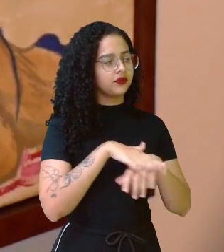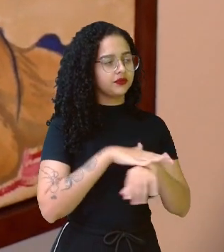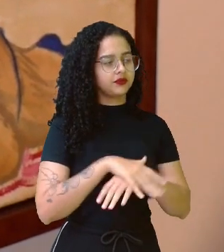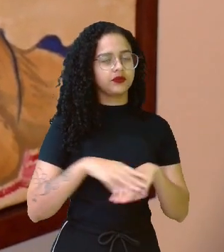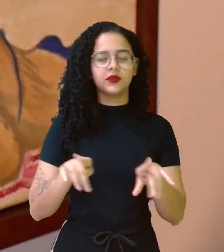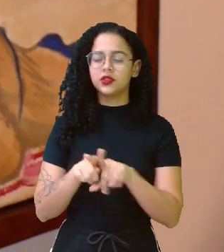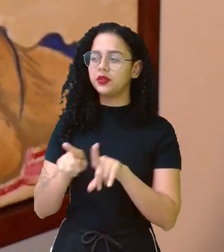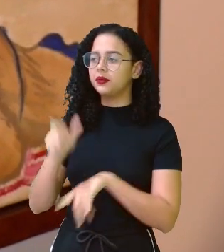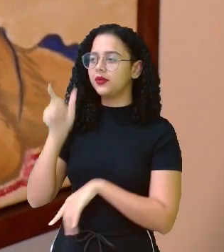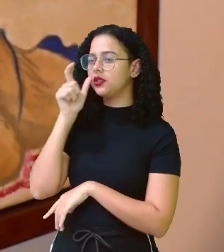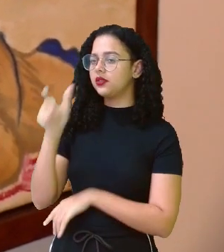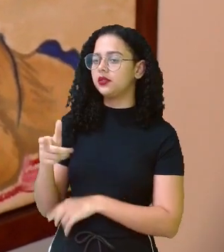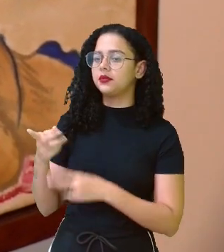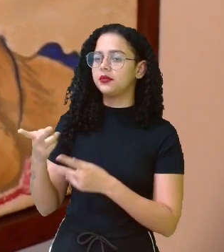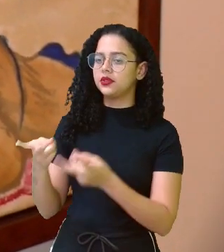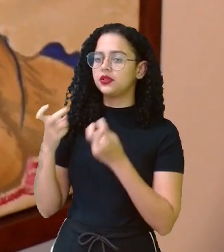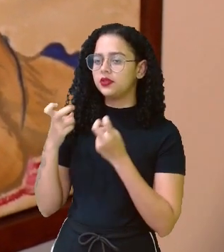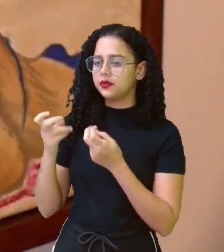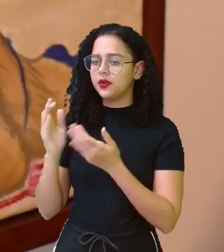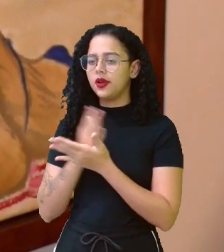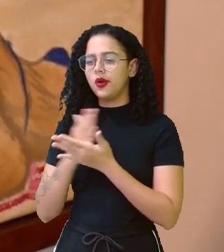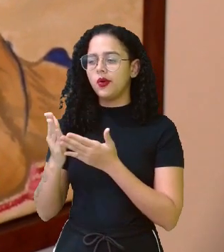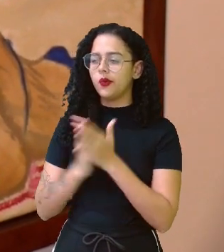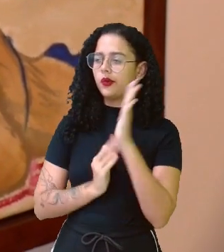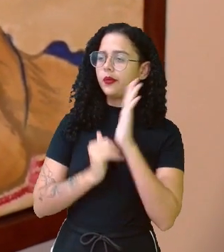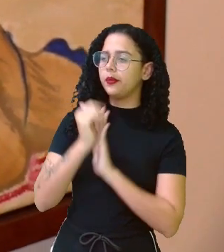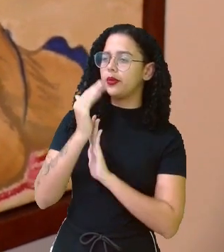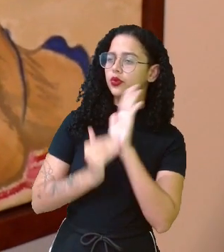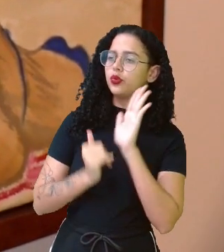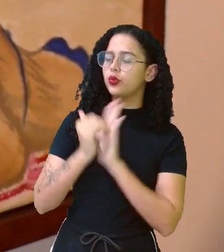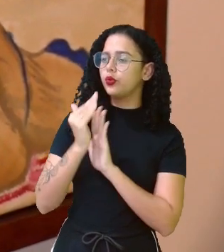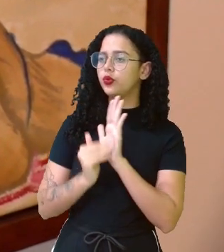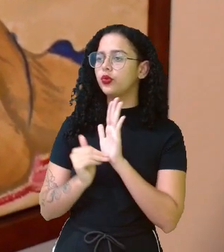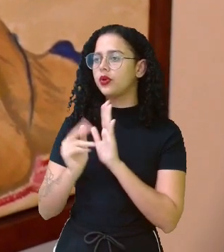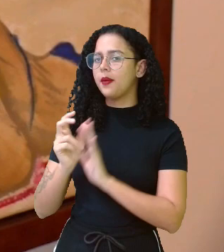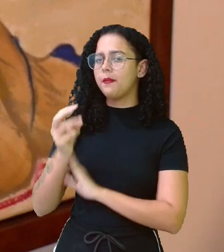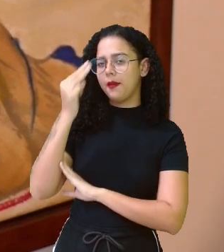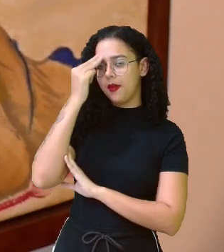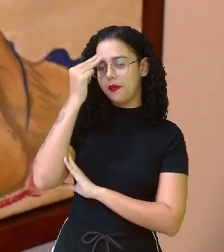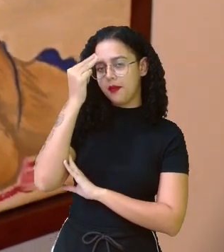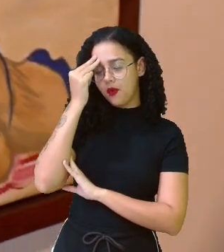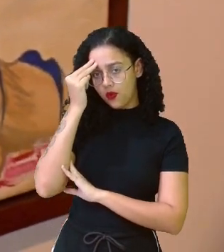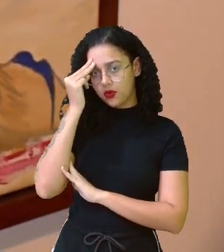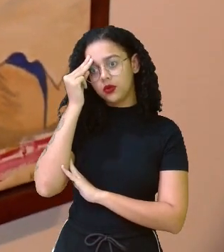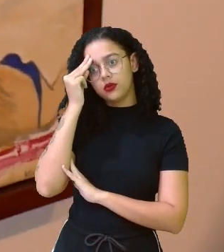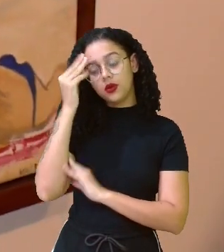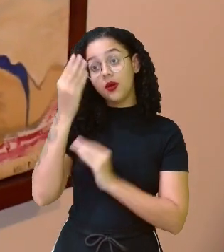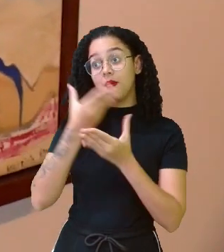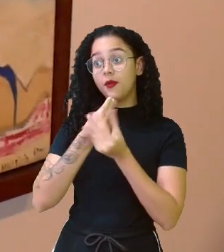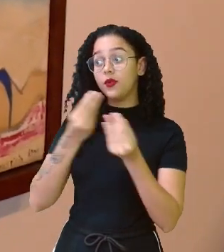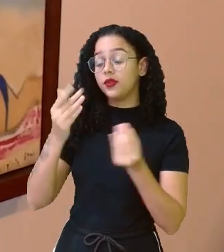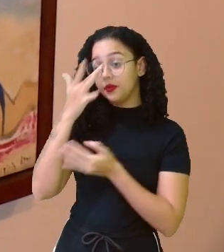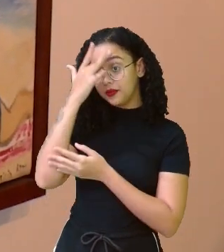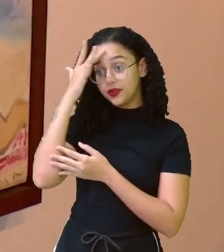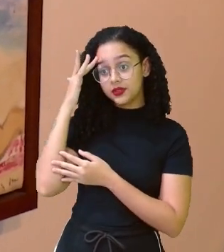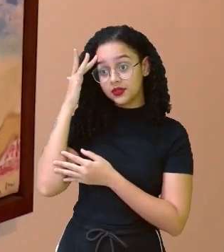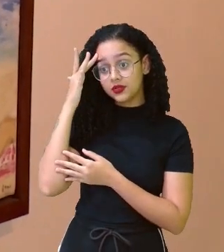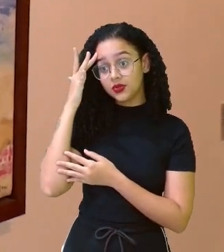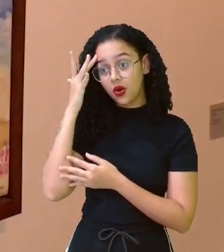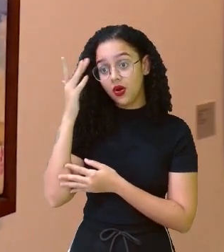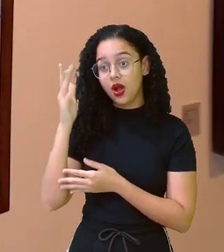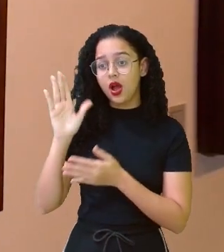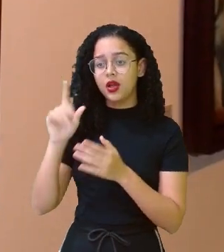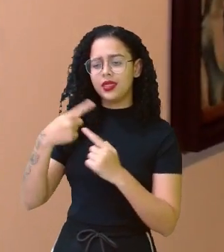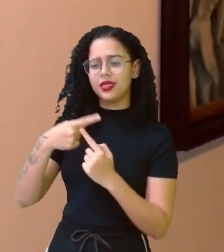muito interessante a gente perceber em alguma dessas pinturas a questão da memória, né? Muita gente que vê, por exemplo, esse tipo de pintura,